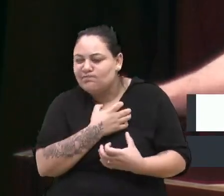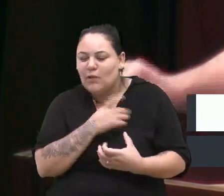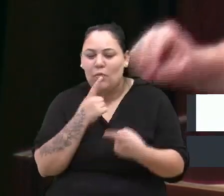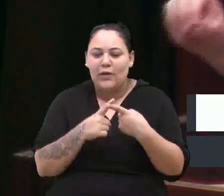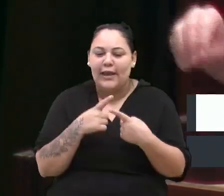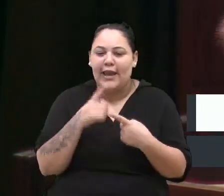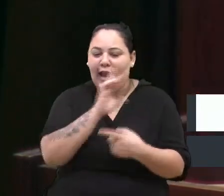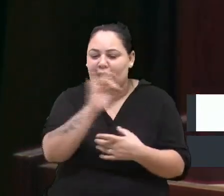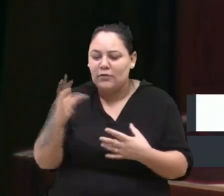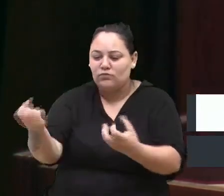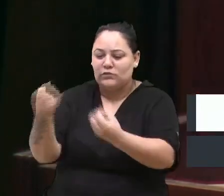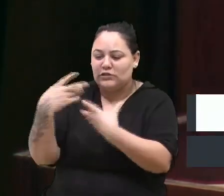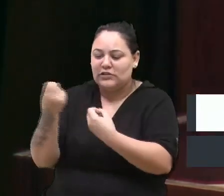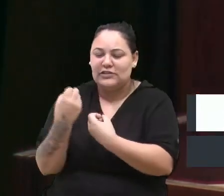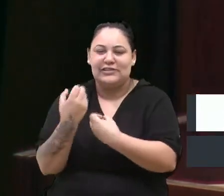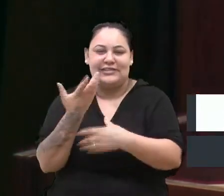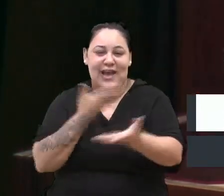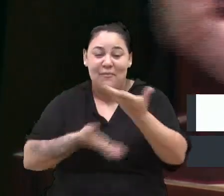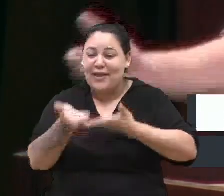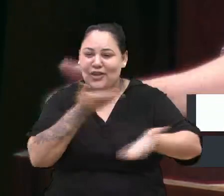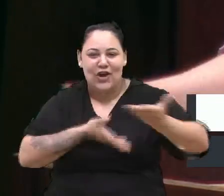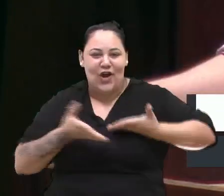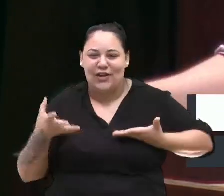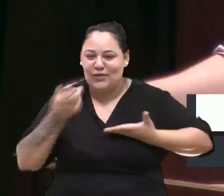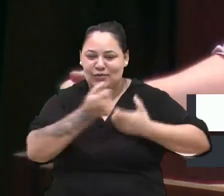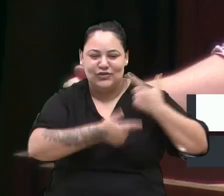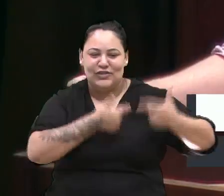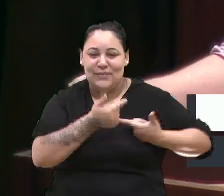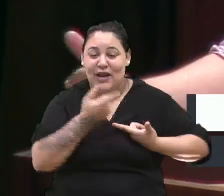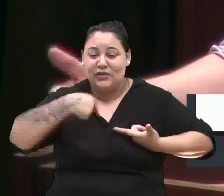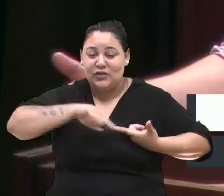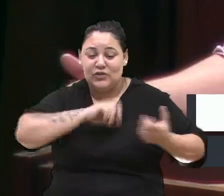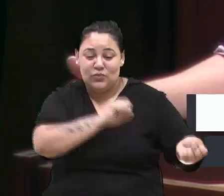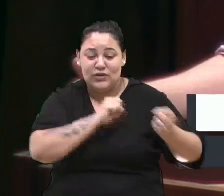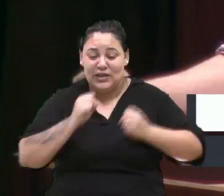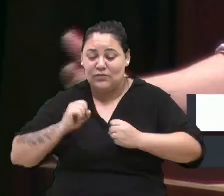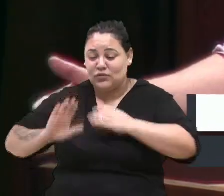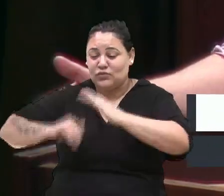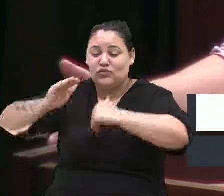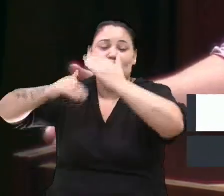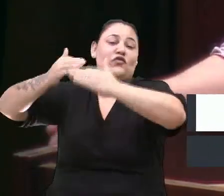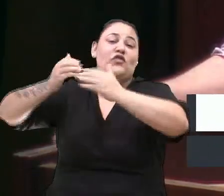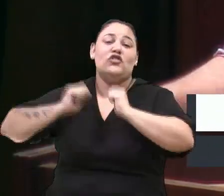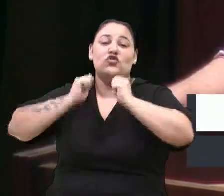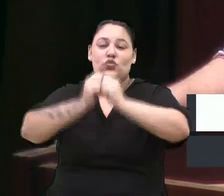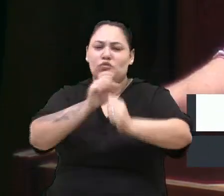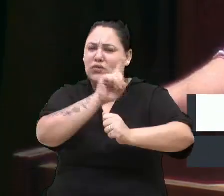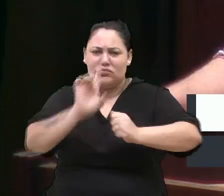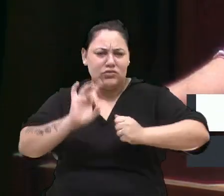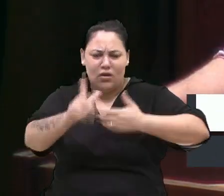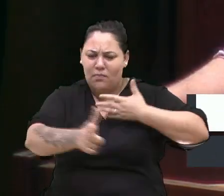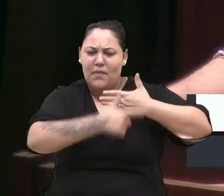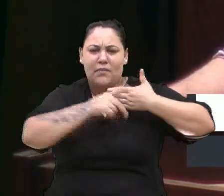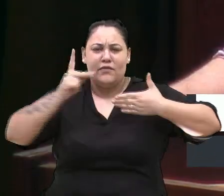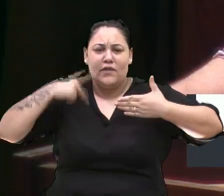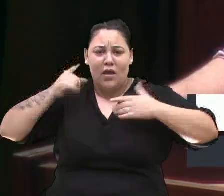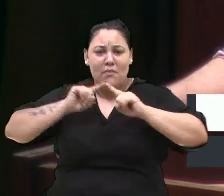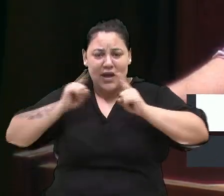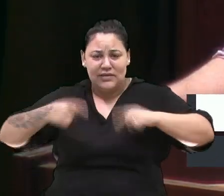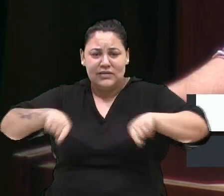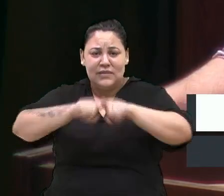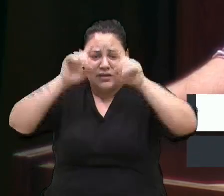ensina a sua maneira, né? E nós podemos, vamos dizer, crescer também, não só como vereadores, mas crescer como seres humanos.